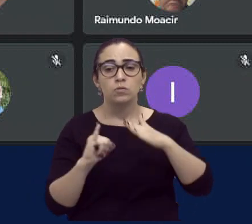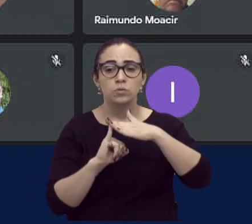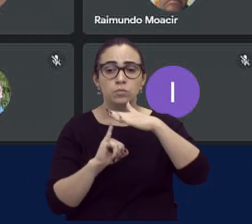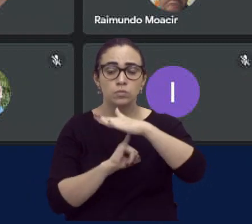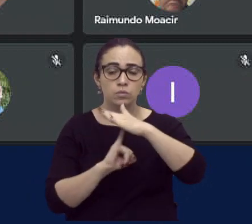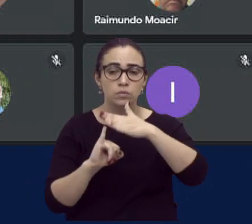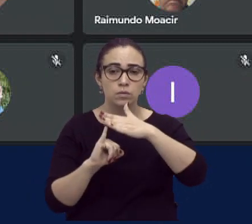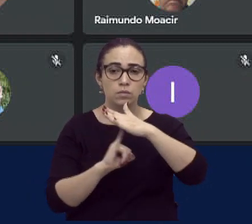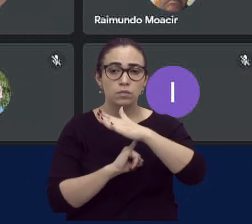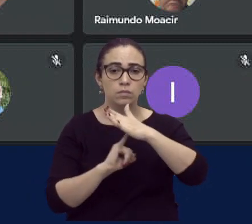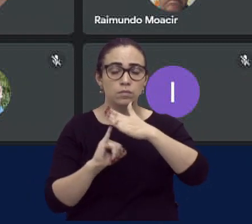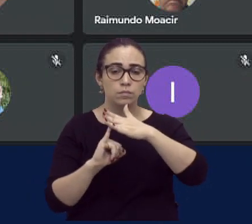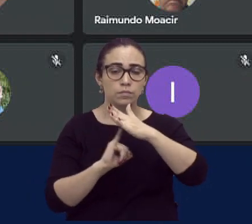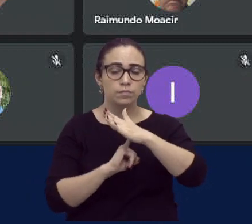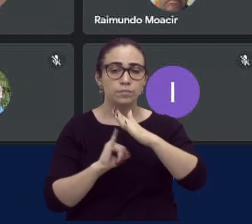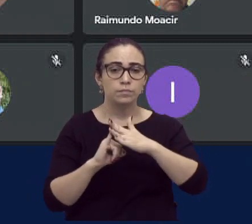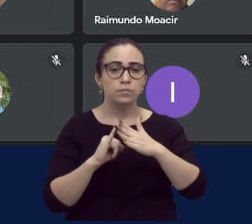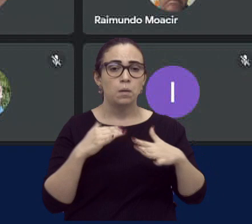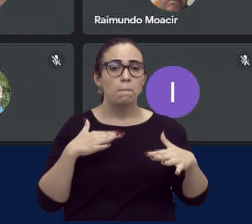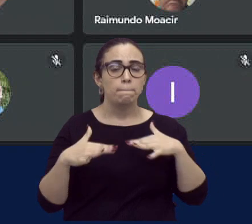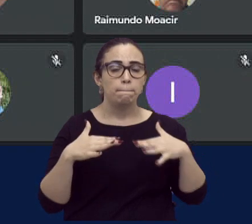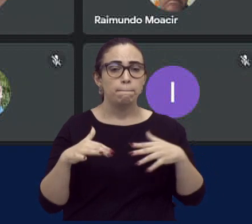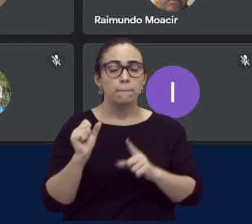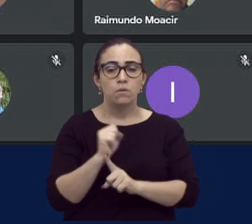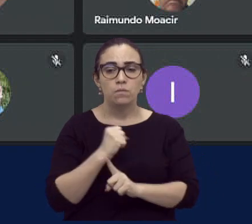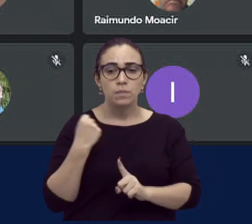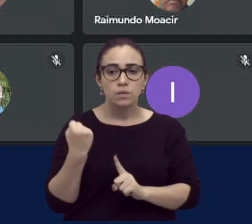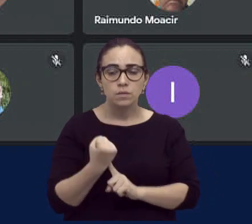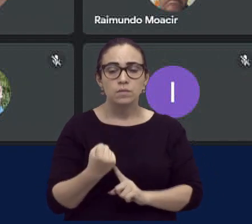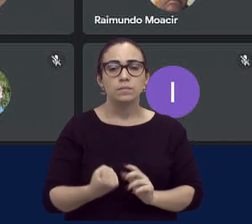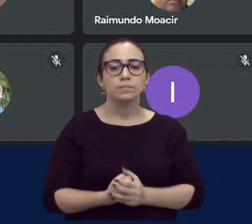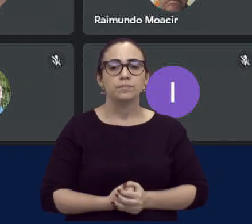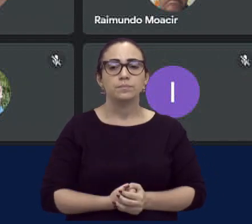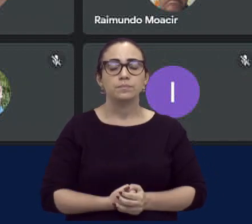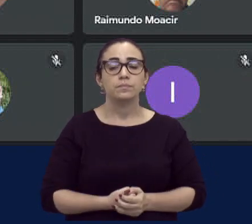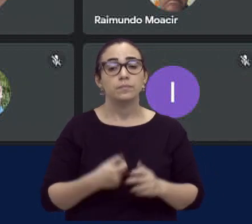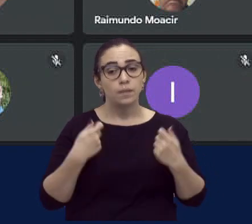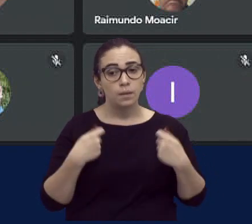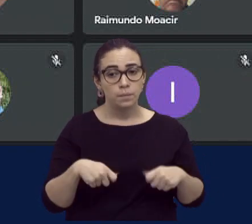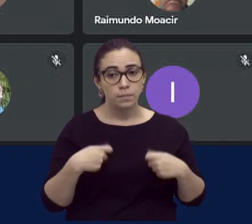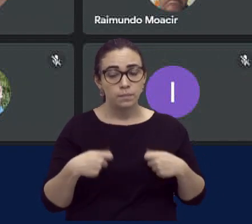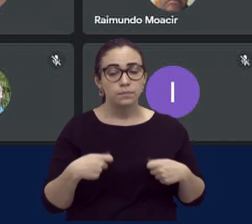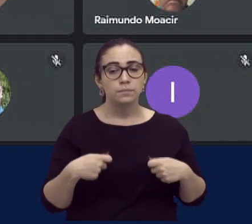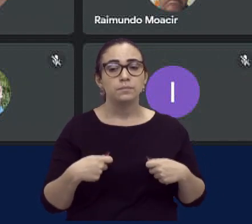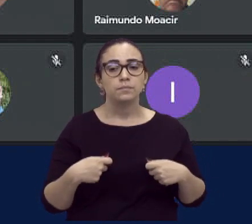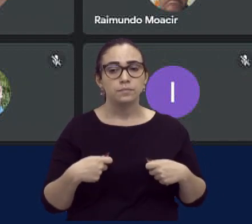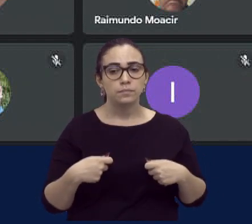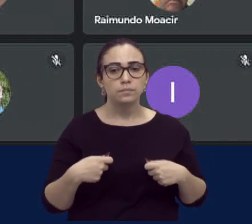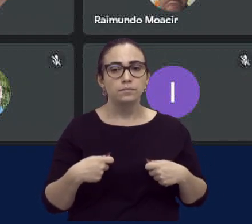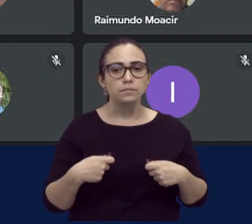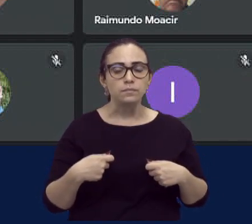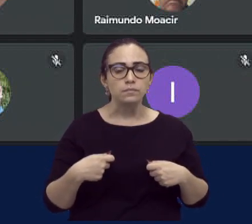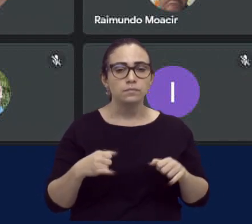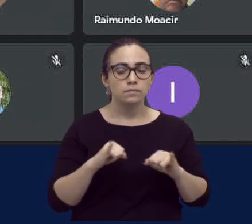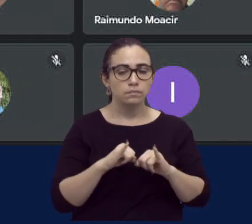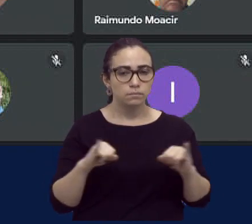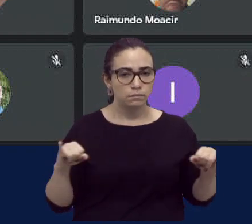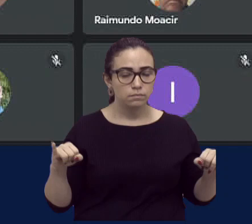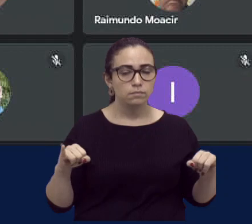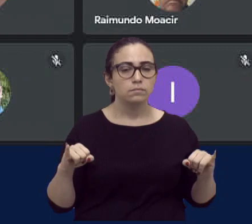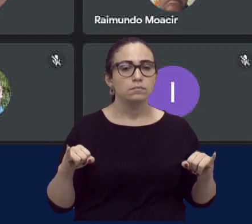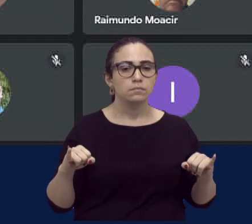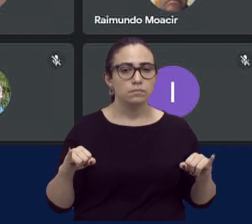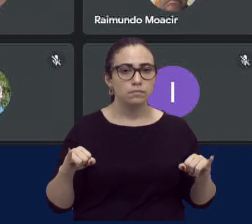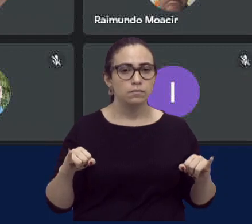instituição de movimentos sociais. Você tem como se conectar e você tem